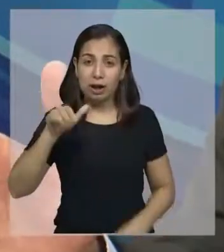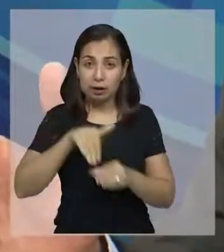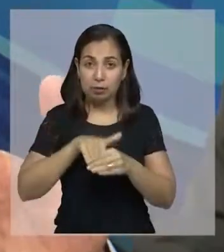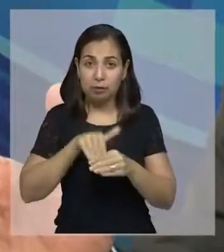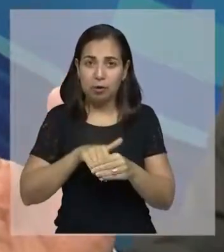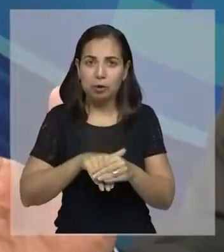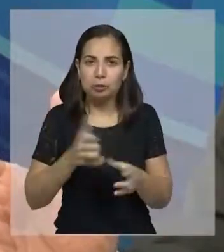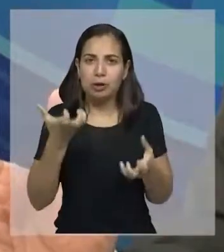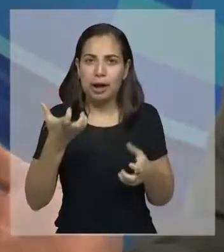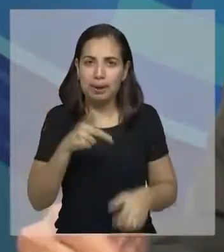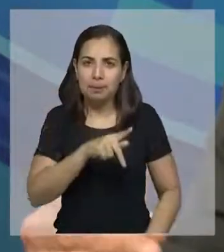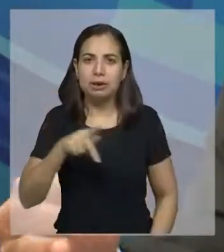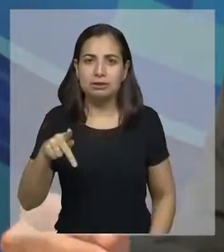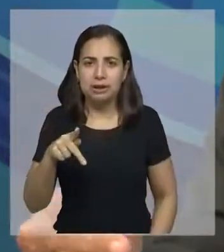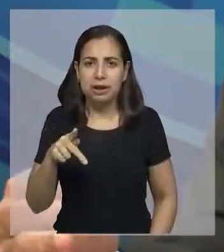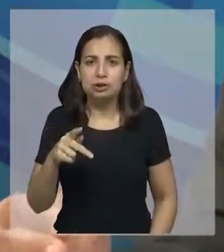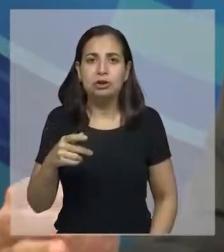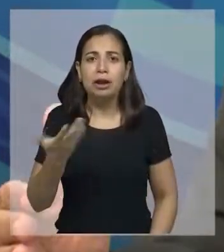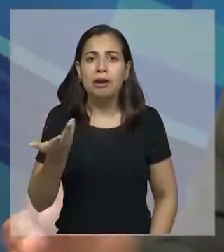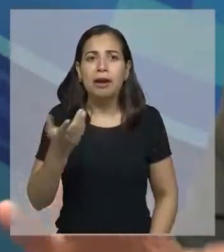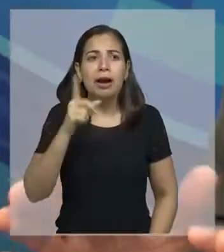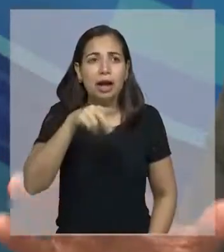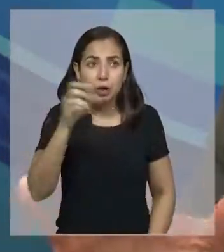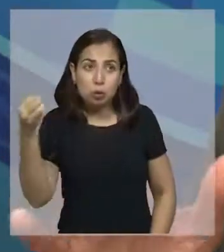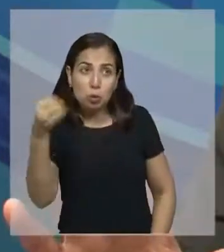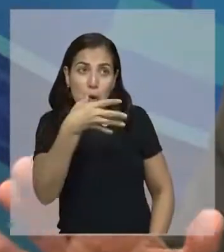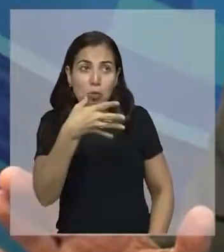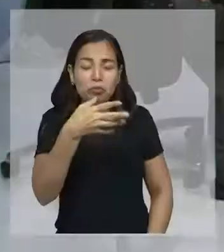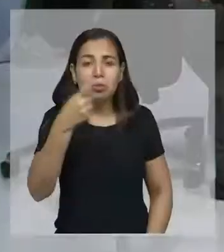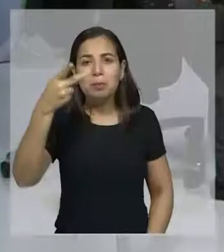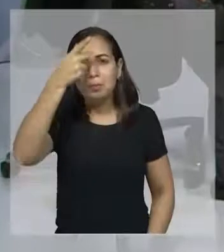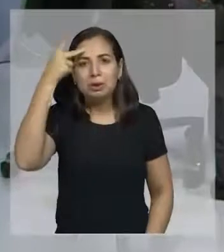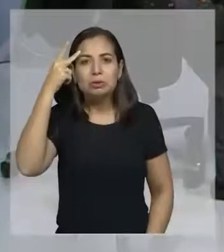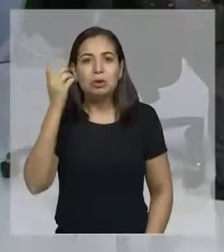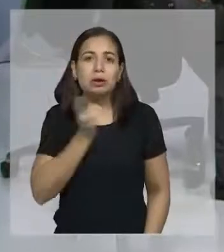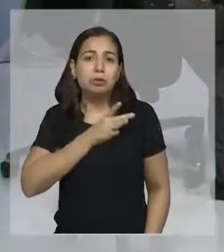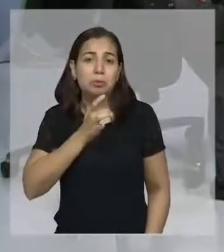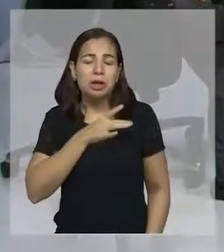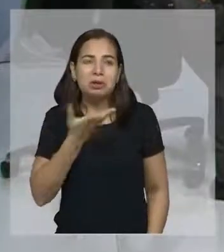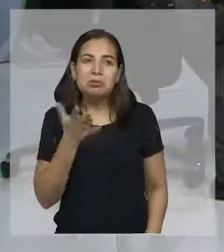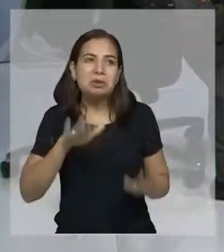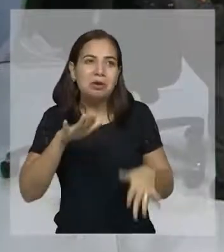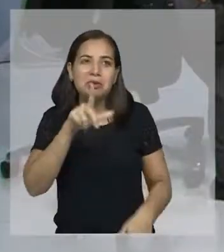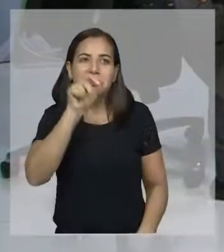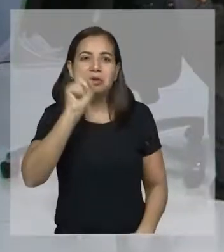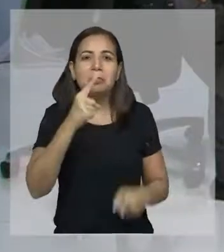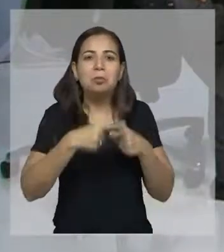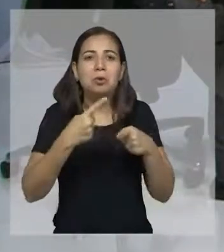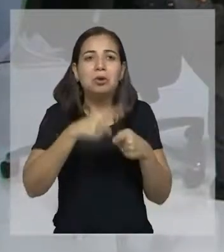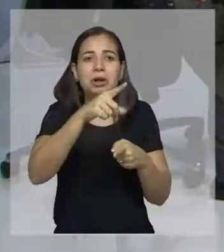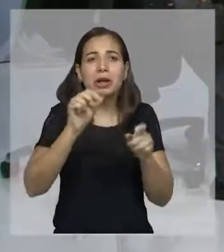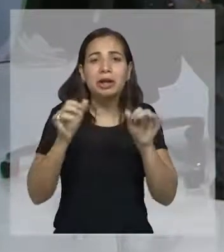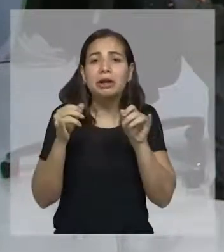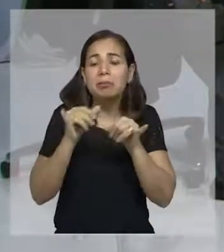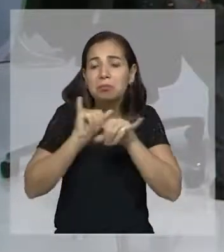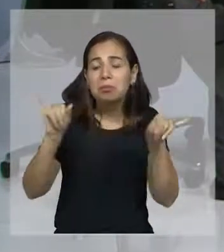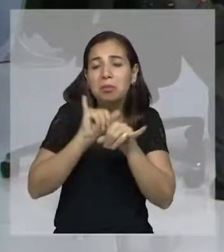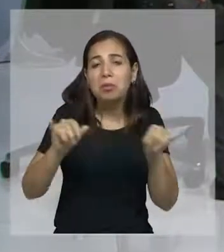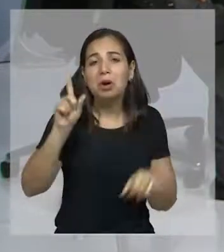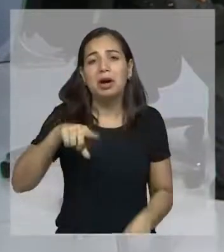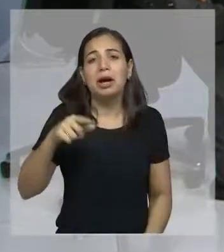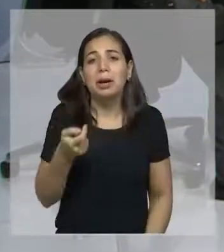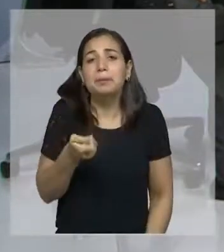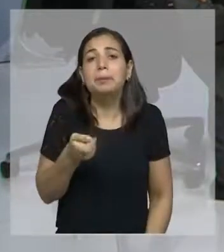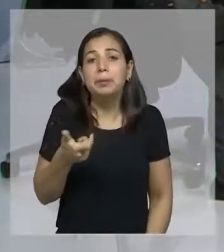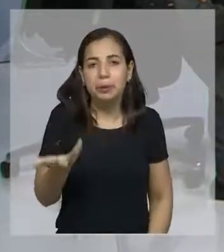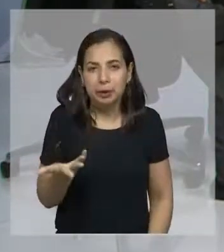do que sempre tivemos. Sempre tivemos uma renovação muito alta, devemos ficar mais ou menos por aí. Se aumentar um pouco a renovação, não é tanto.